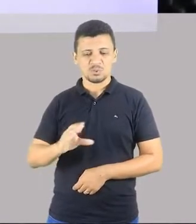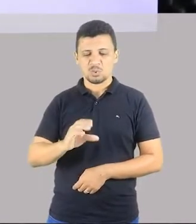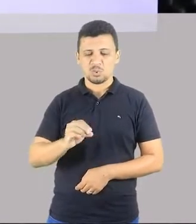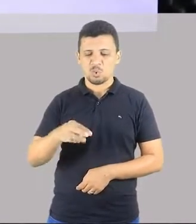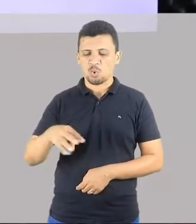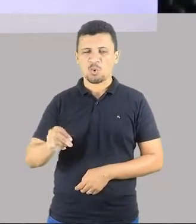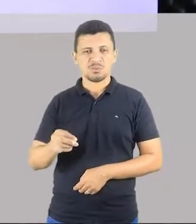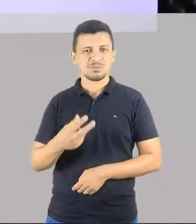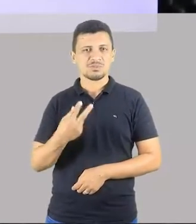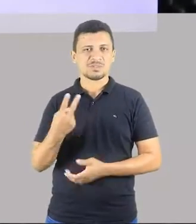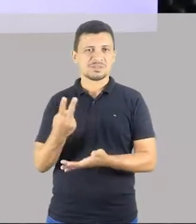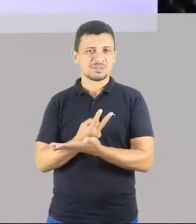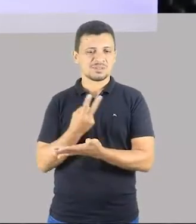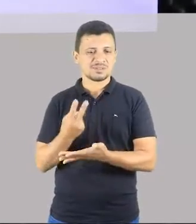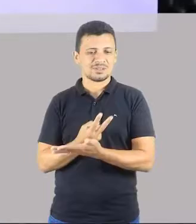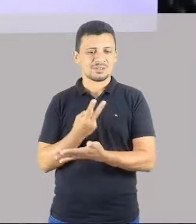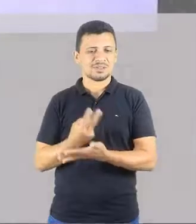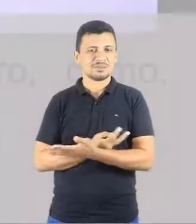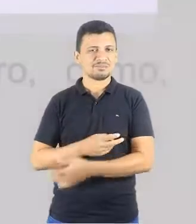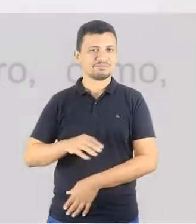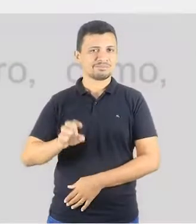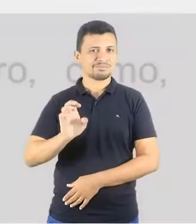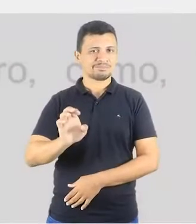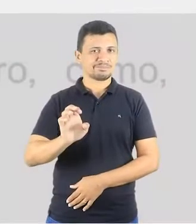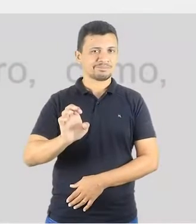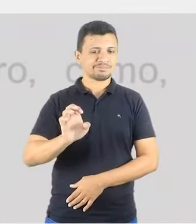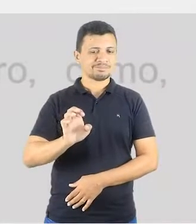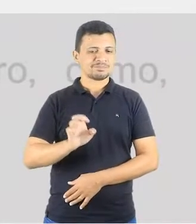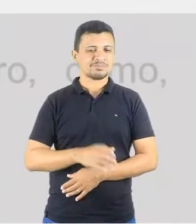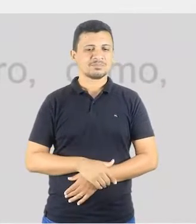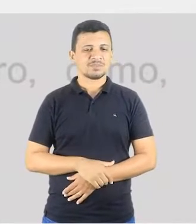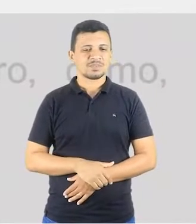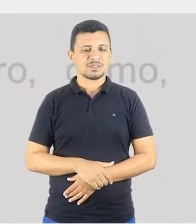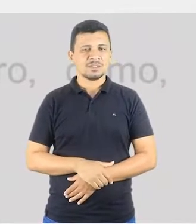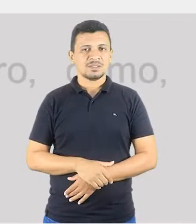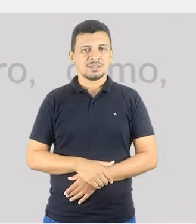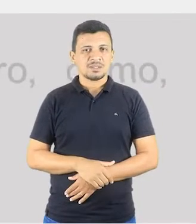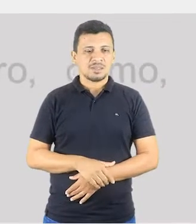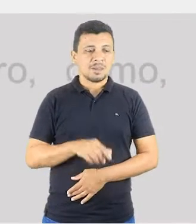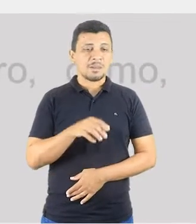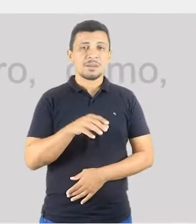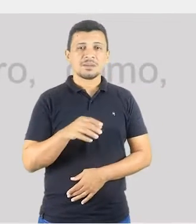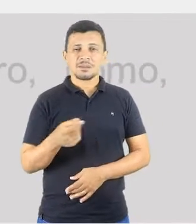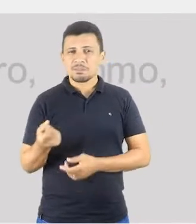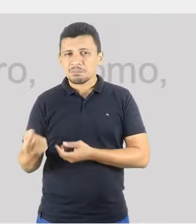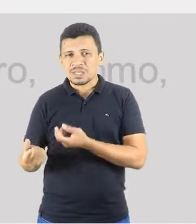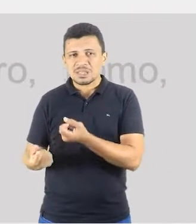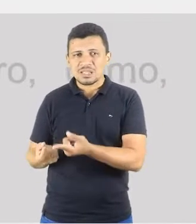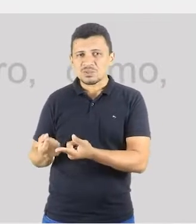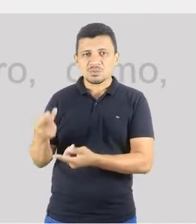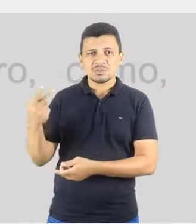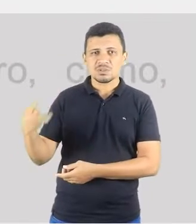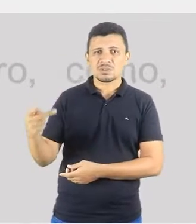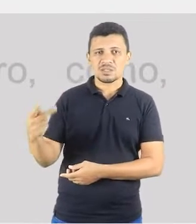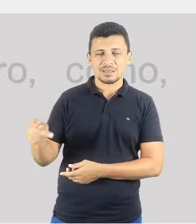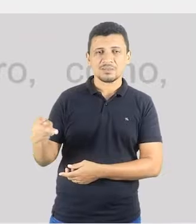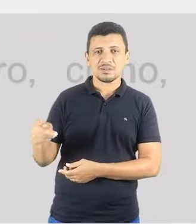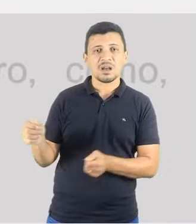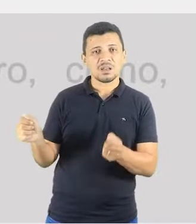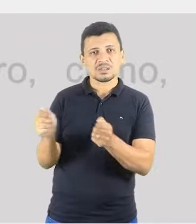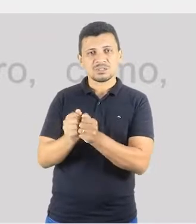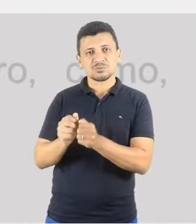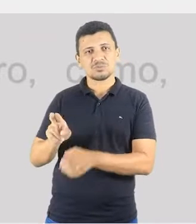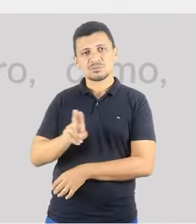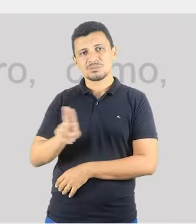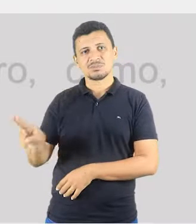tá? Trouxe dele pedaços, a vírgula também está indevida. A ideia seria pedaços dele, certo? É o adjunto